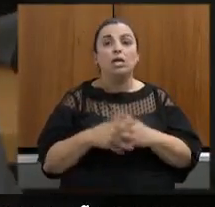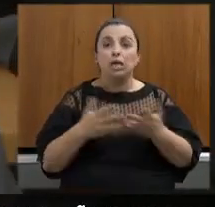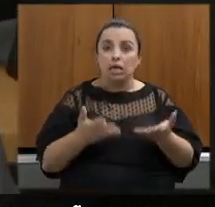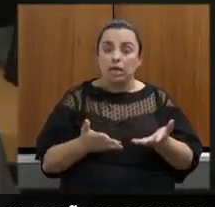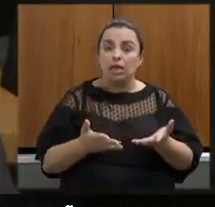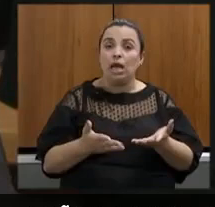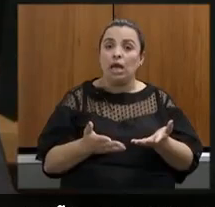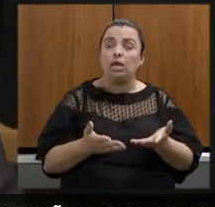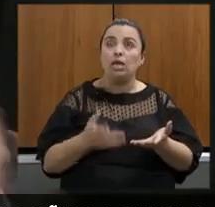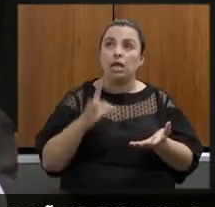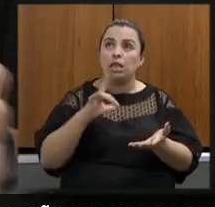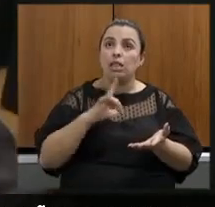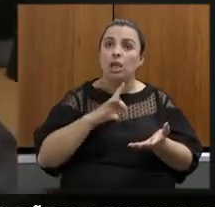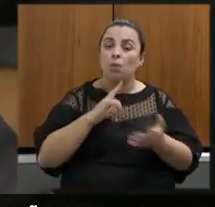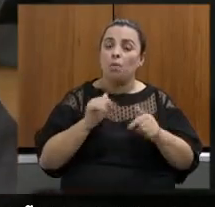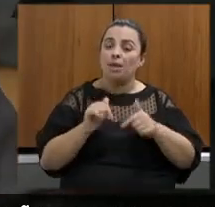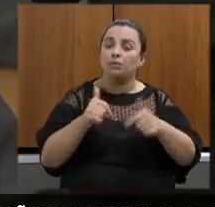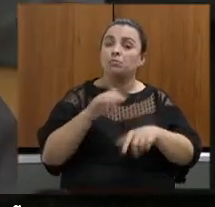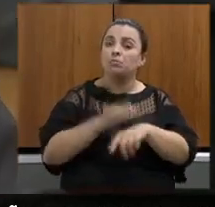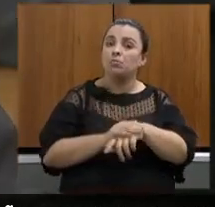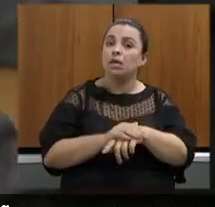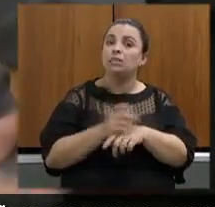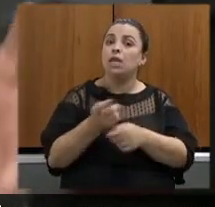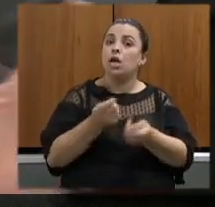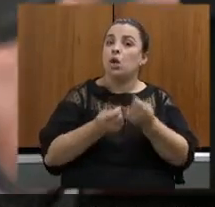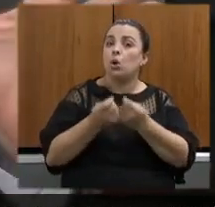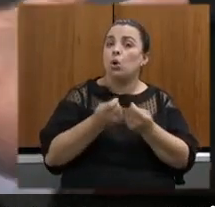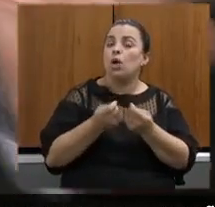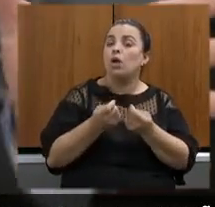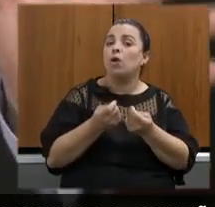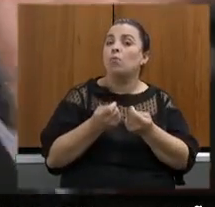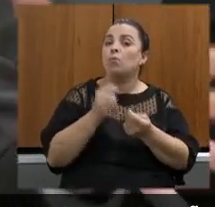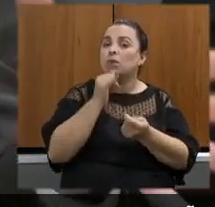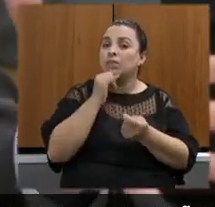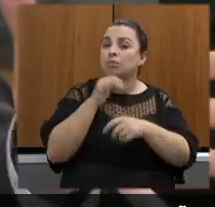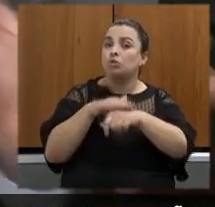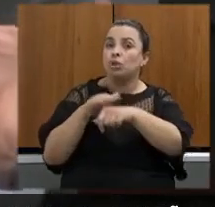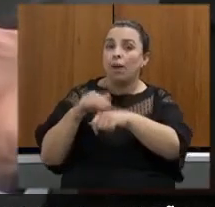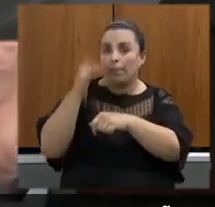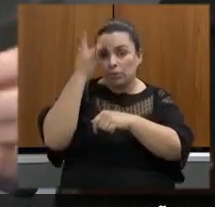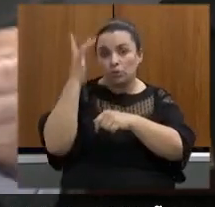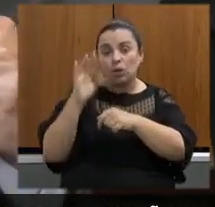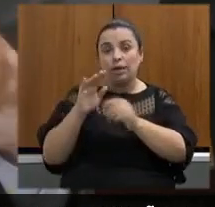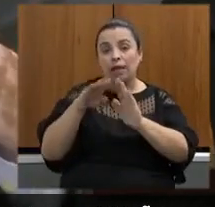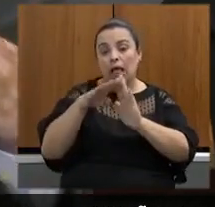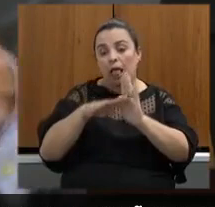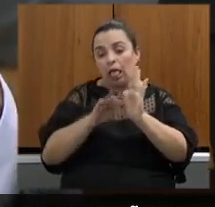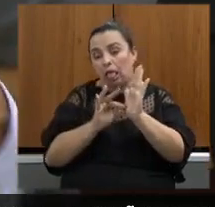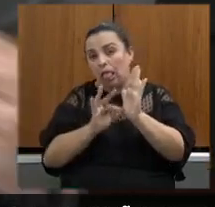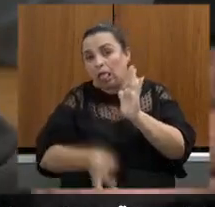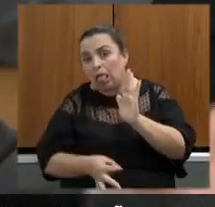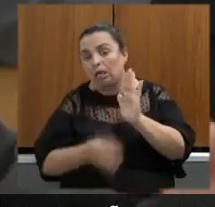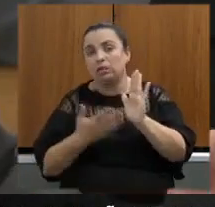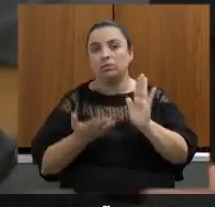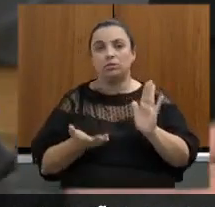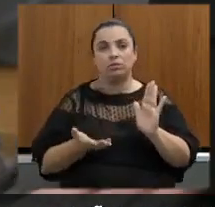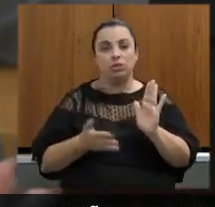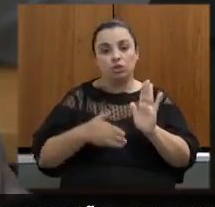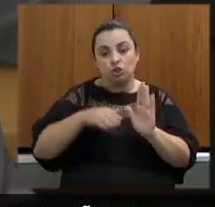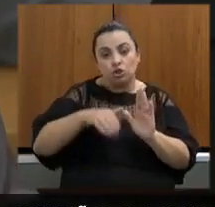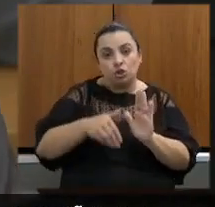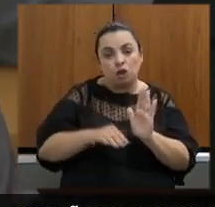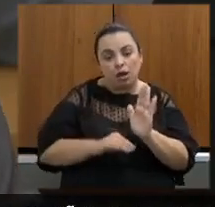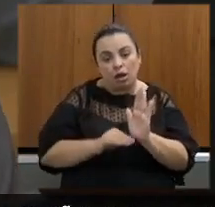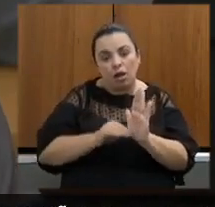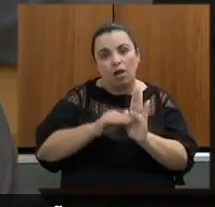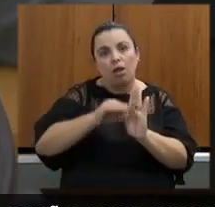os os excedentes que estão aí prontos hábitos né E nós sabemos eu falei que com